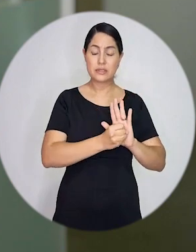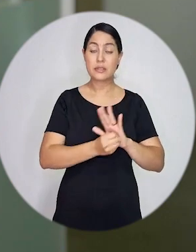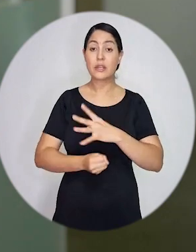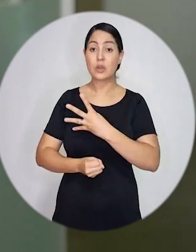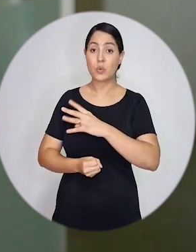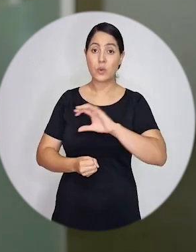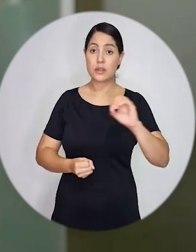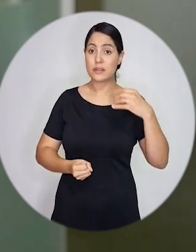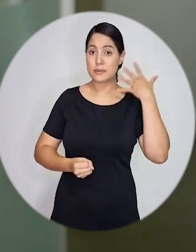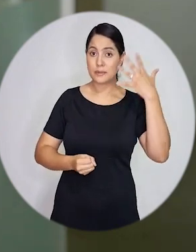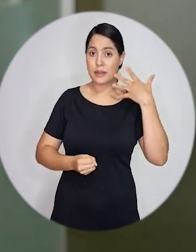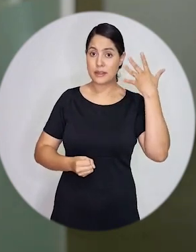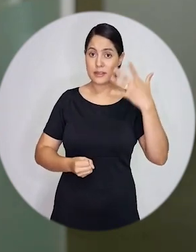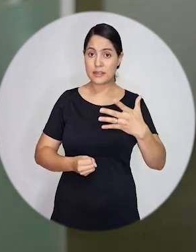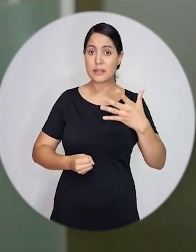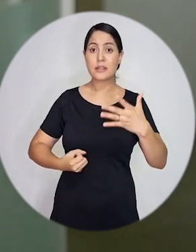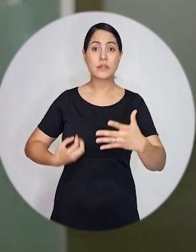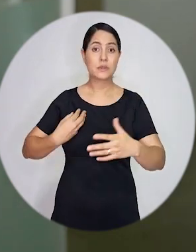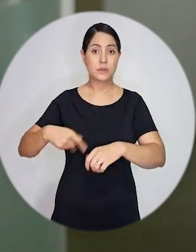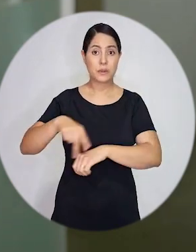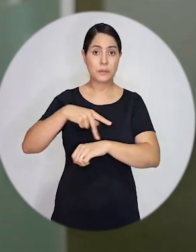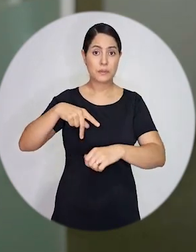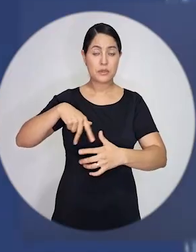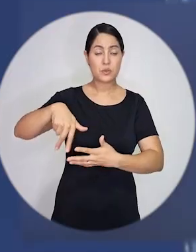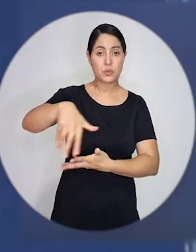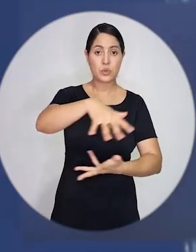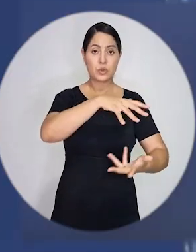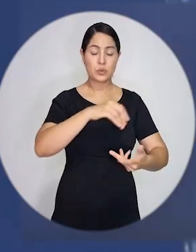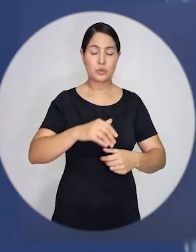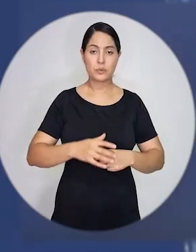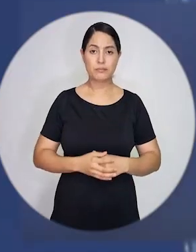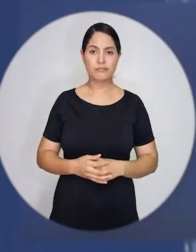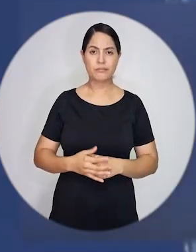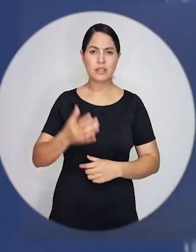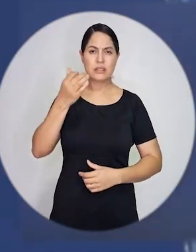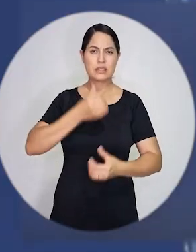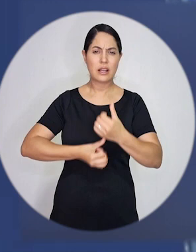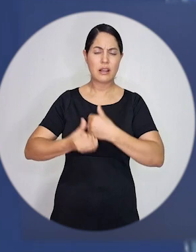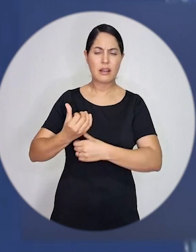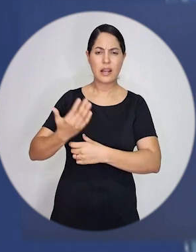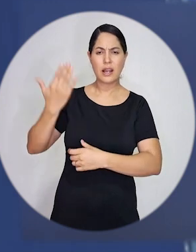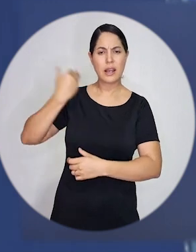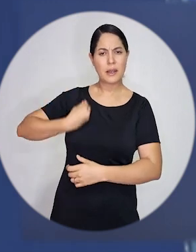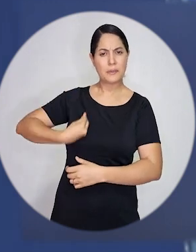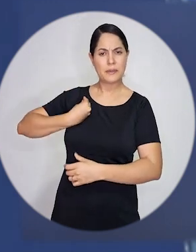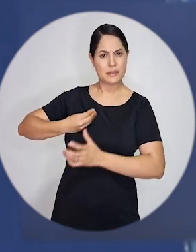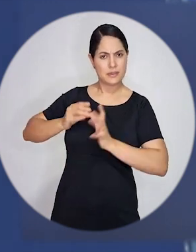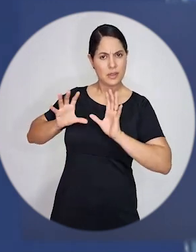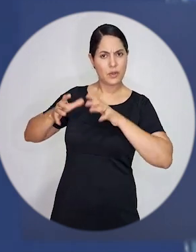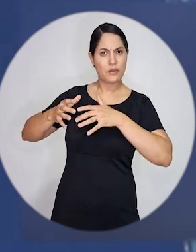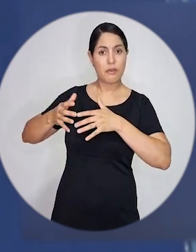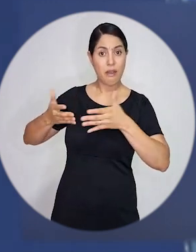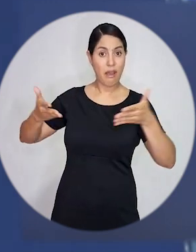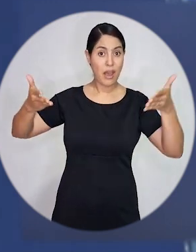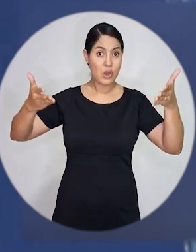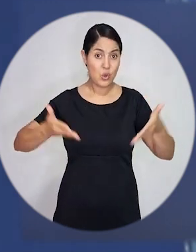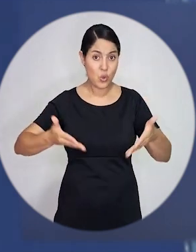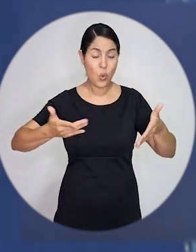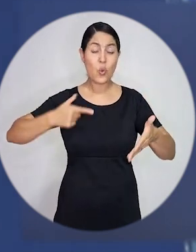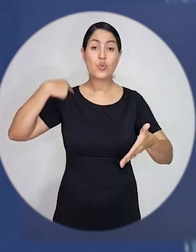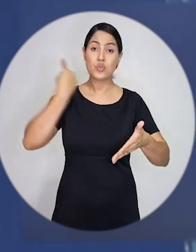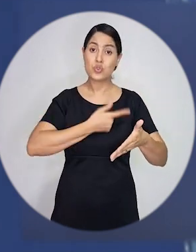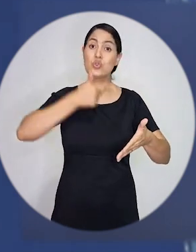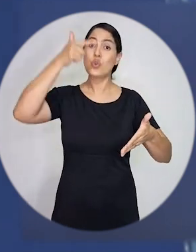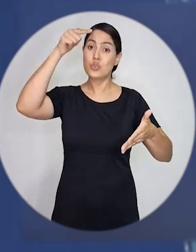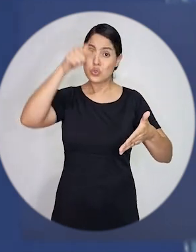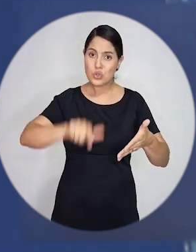400 palestrantes nacionais e internacionais. 6 anos após a nossa última conferência presencial, estamos